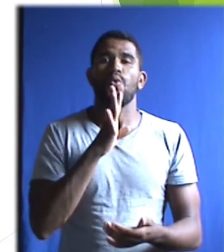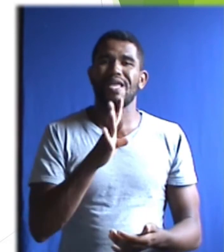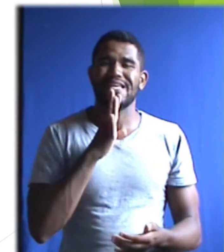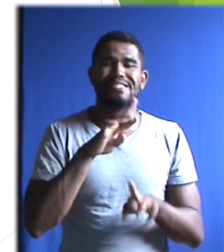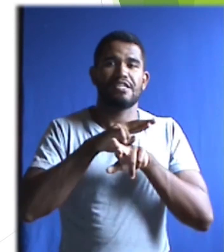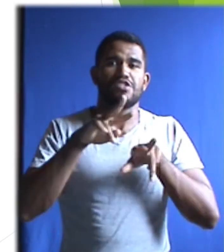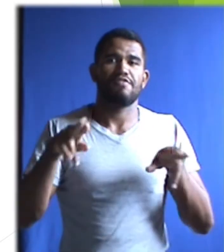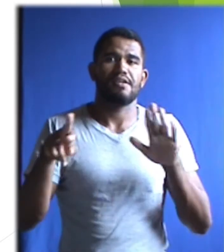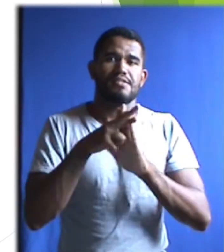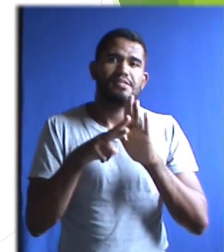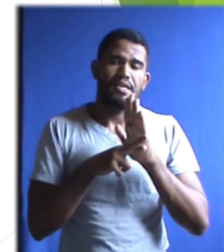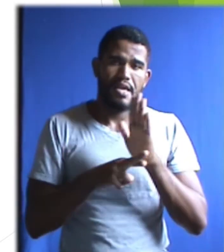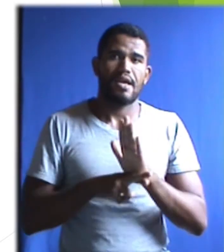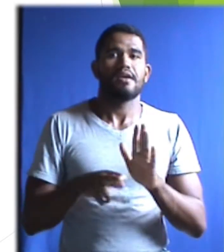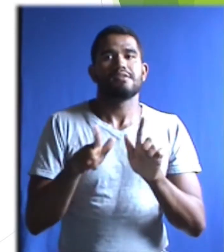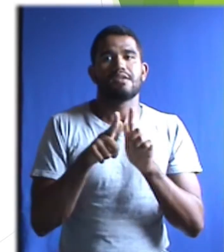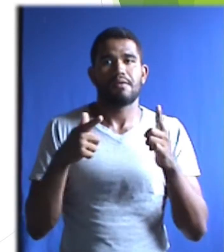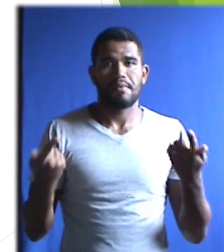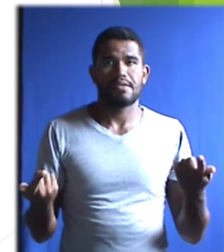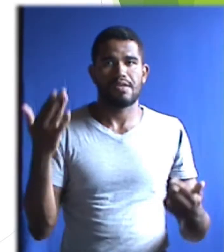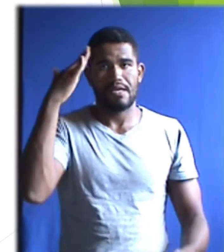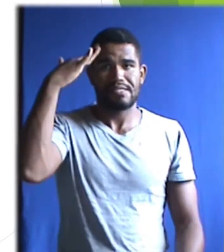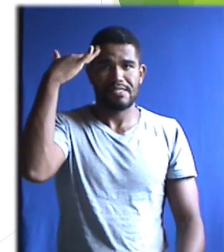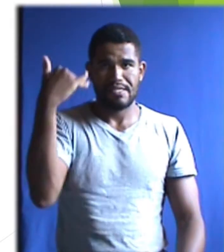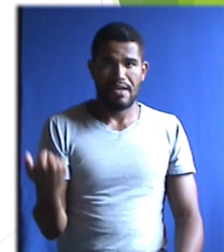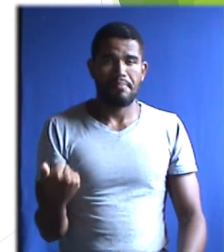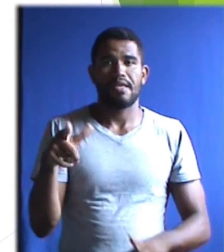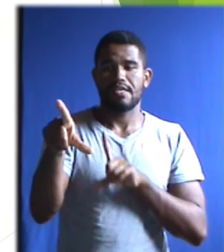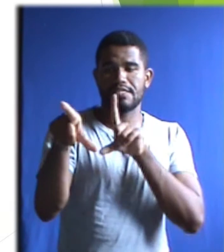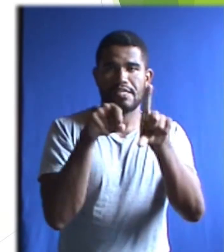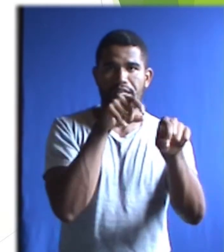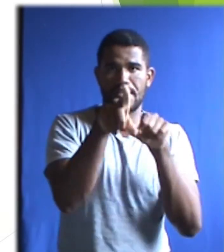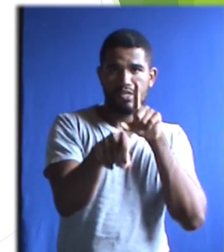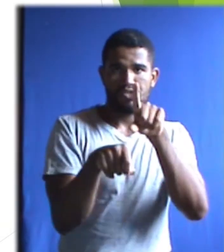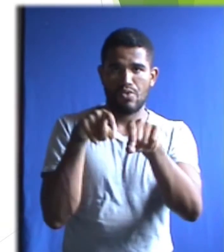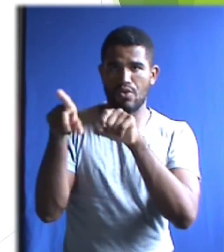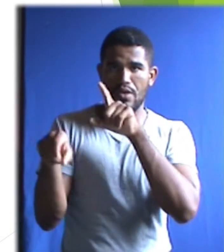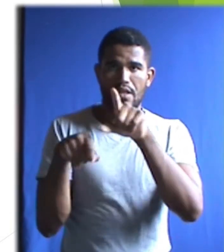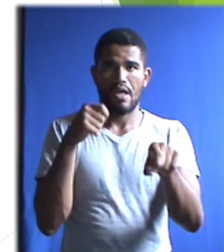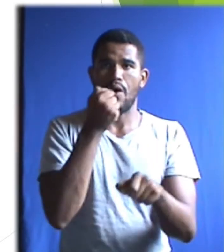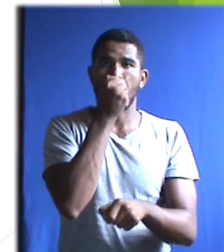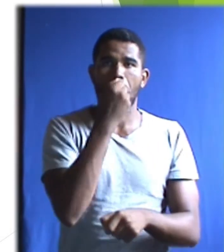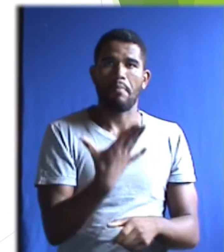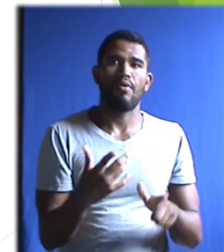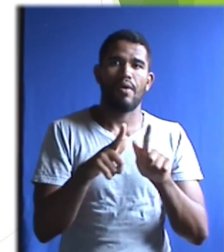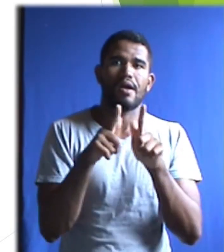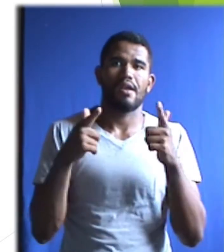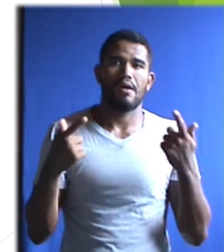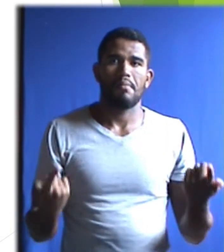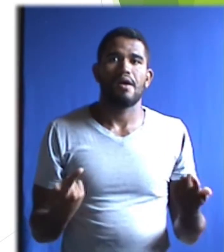mesmo várias regras gramaticais, saber manipular, selecionar,